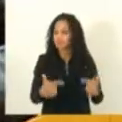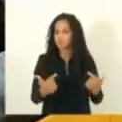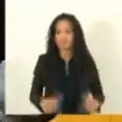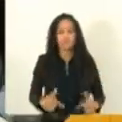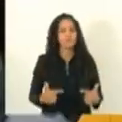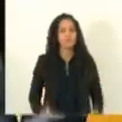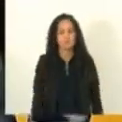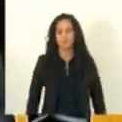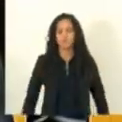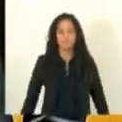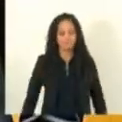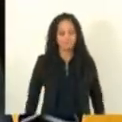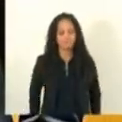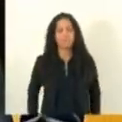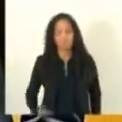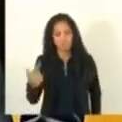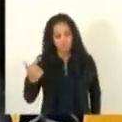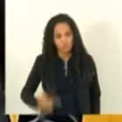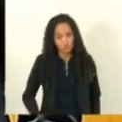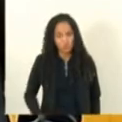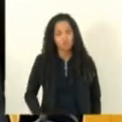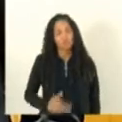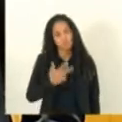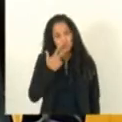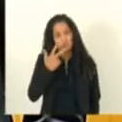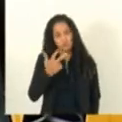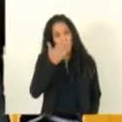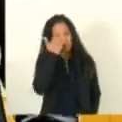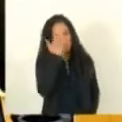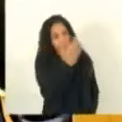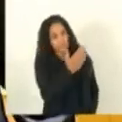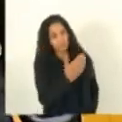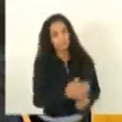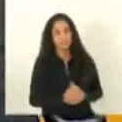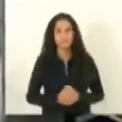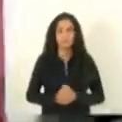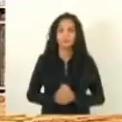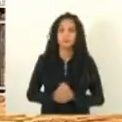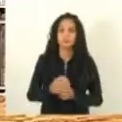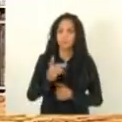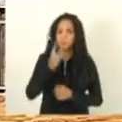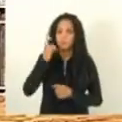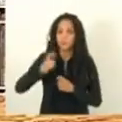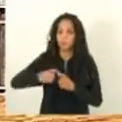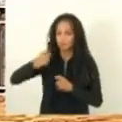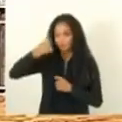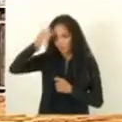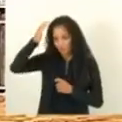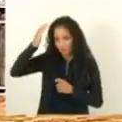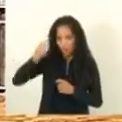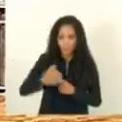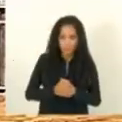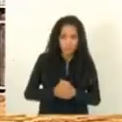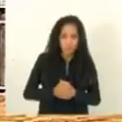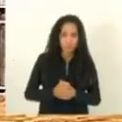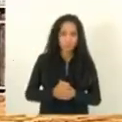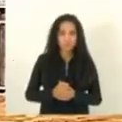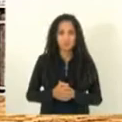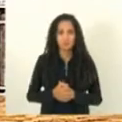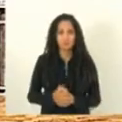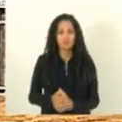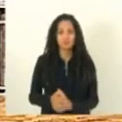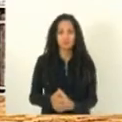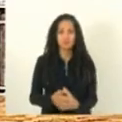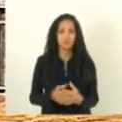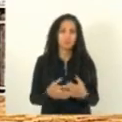mais uma vez, eu repito essas expressões. Obrigado pela parte. Deputado Hércules, não poderíamos